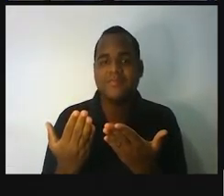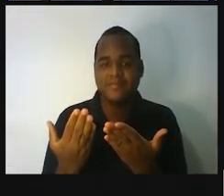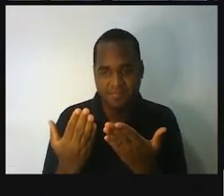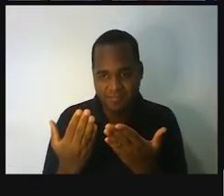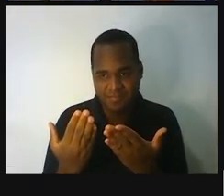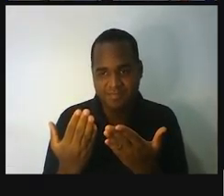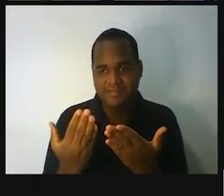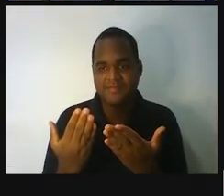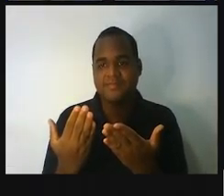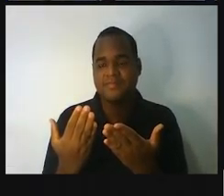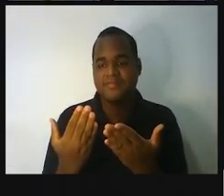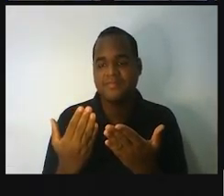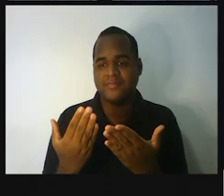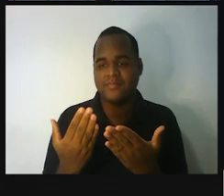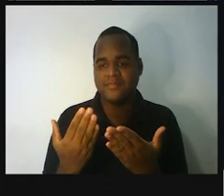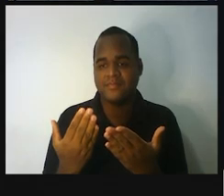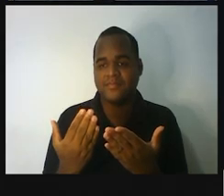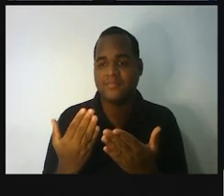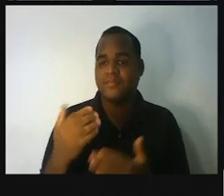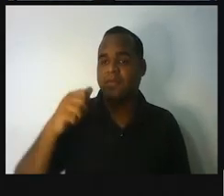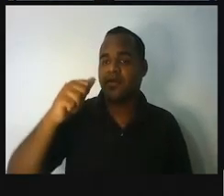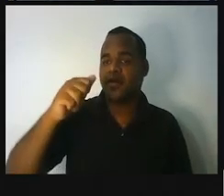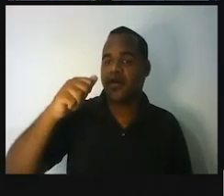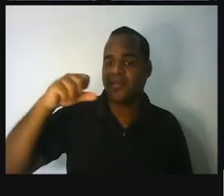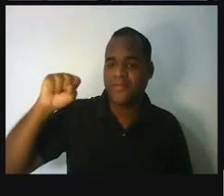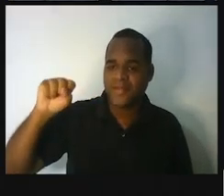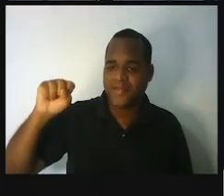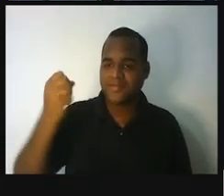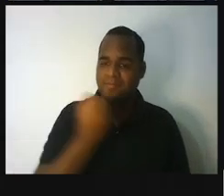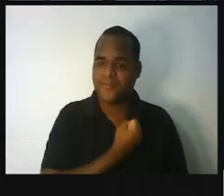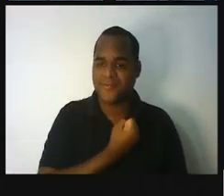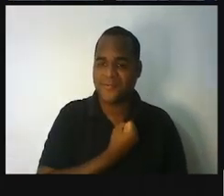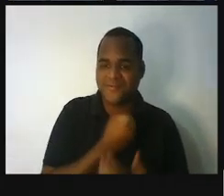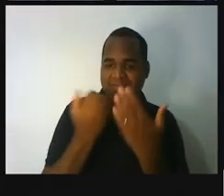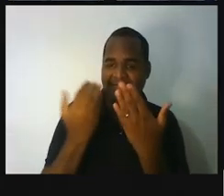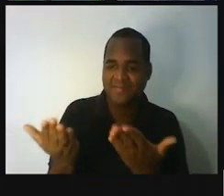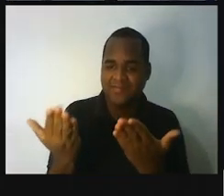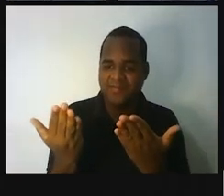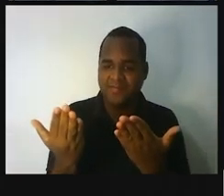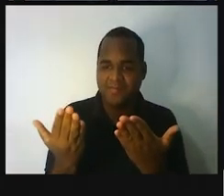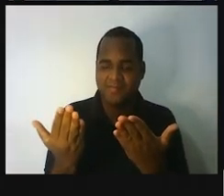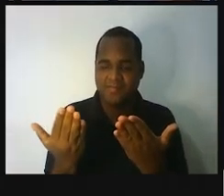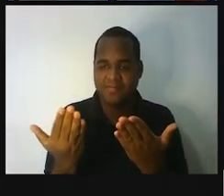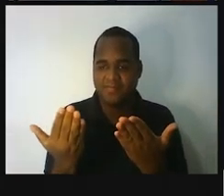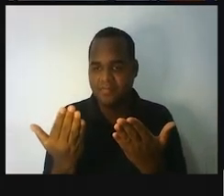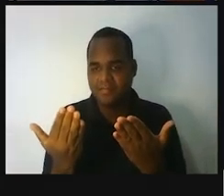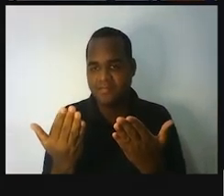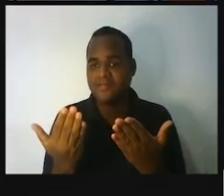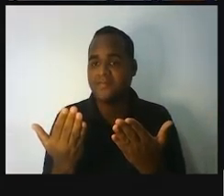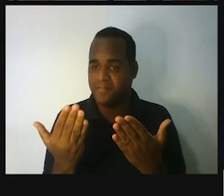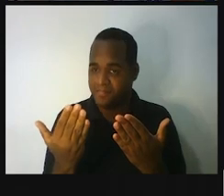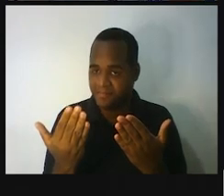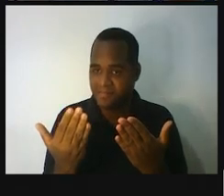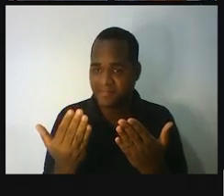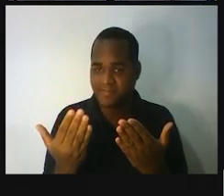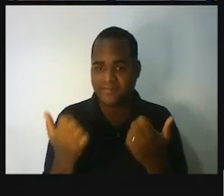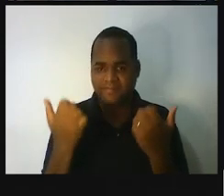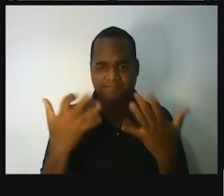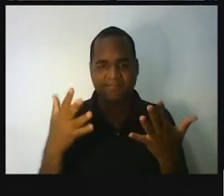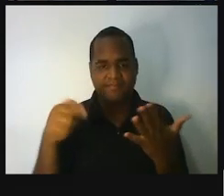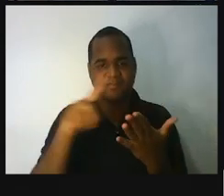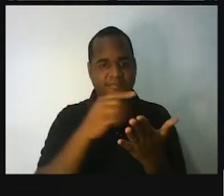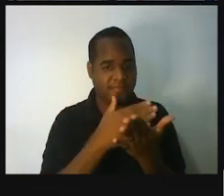127,5 hectômetros cúbicos. E Apolônio Salles, 1,15 quilômetros cúbicos. Vamos